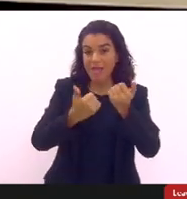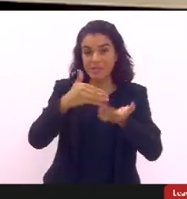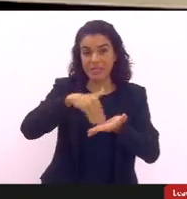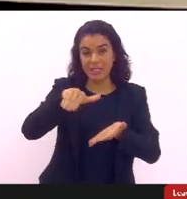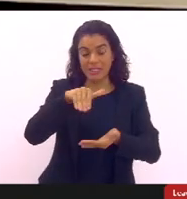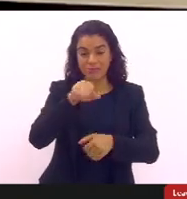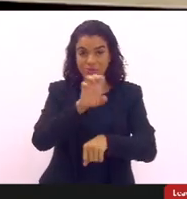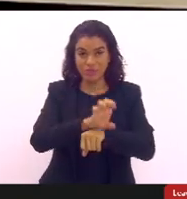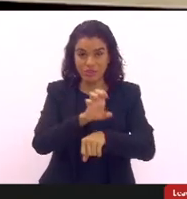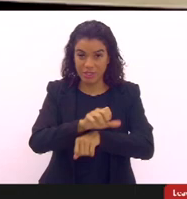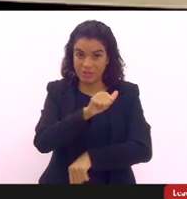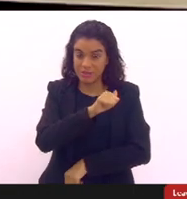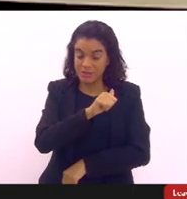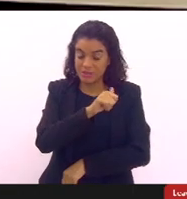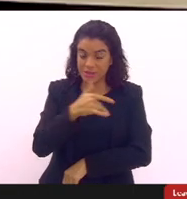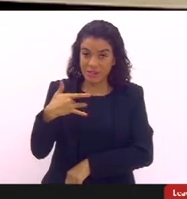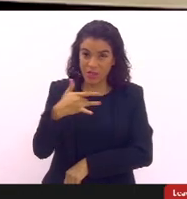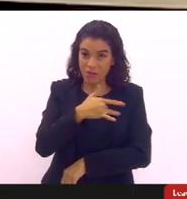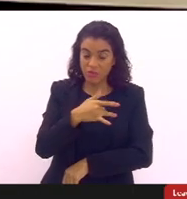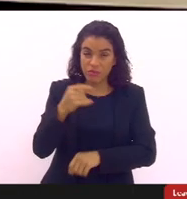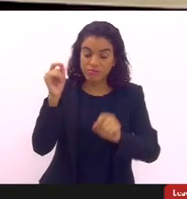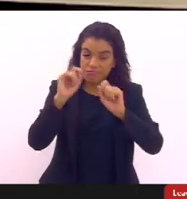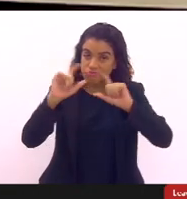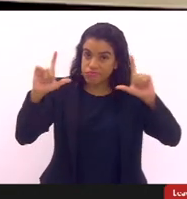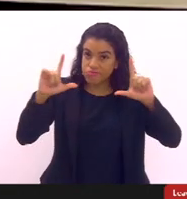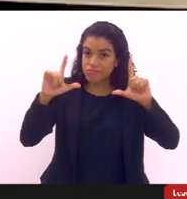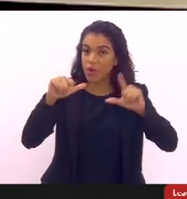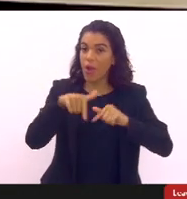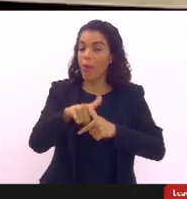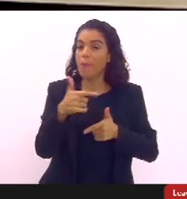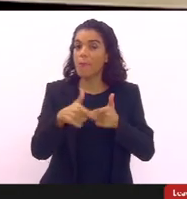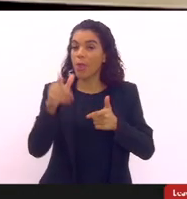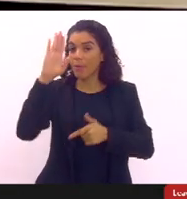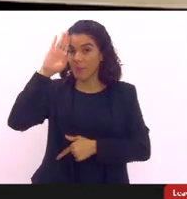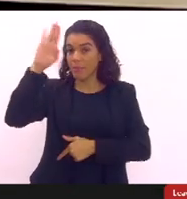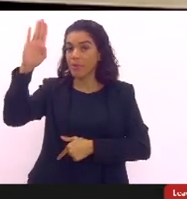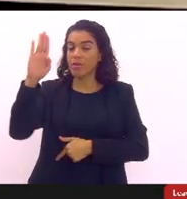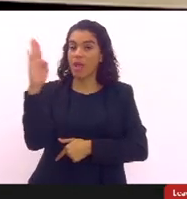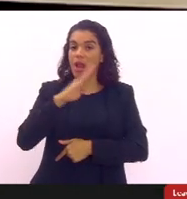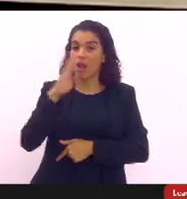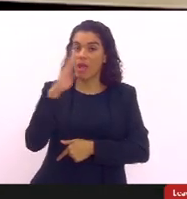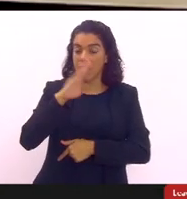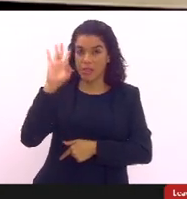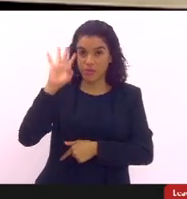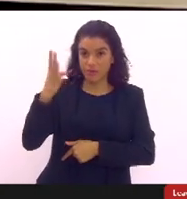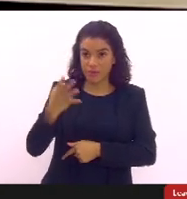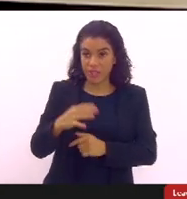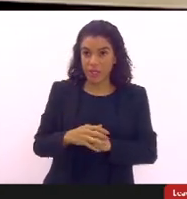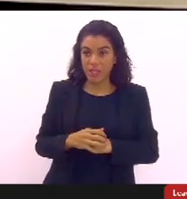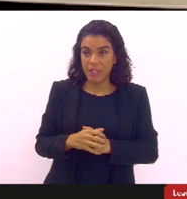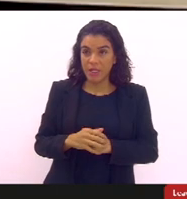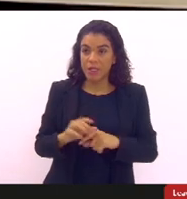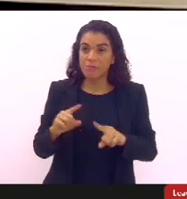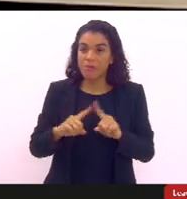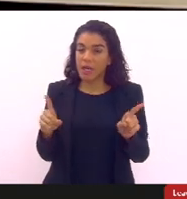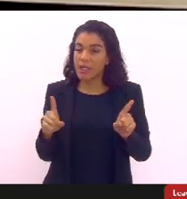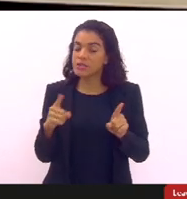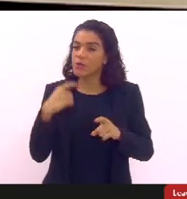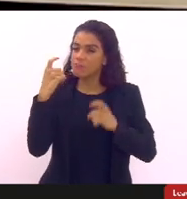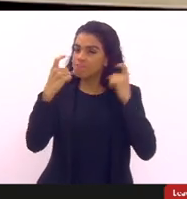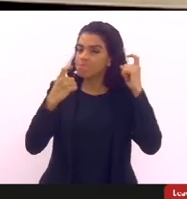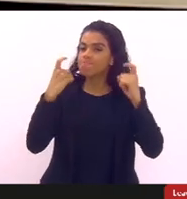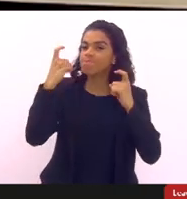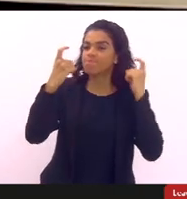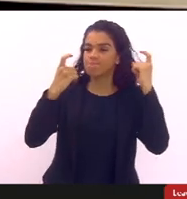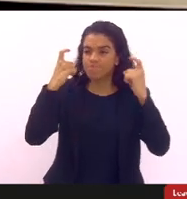para enxergar esse problema como um problema prioritário, né? Agora, eu fico muito